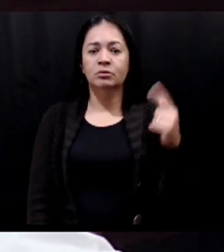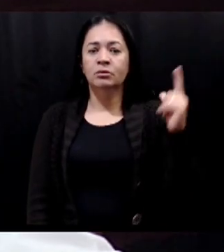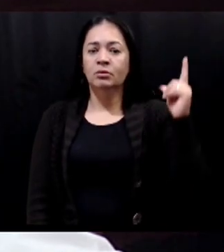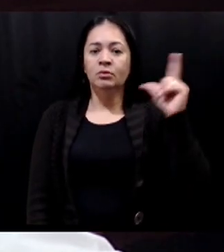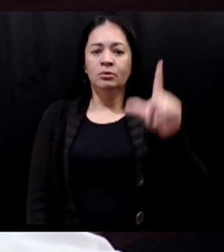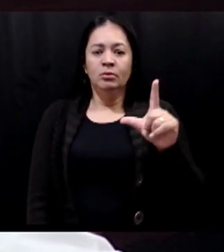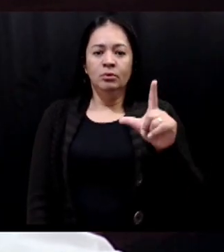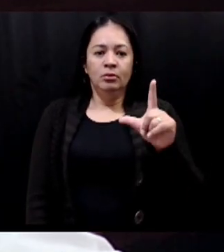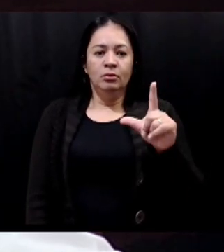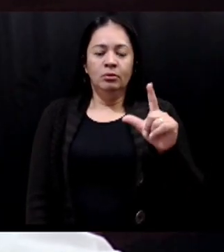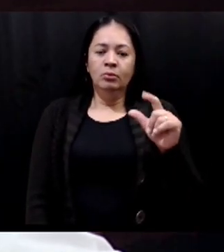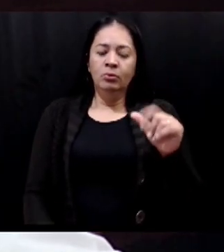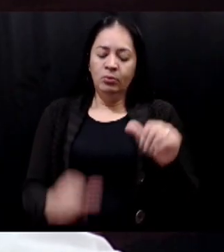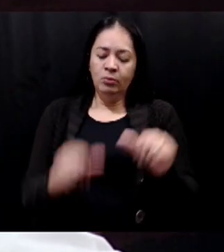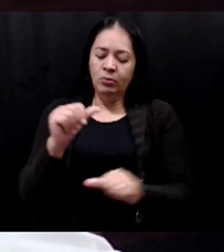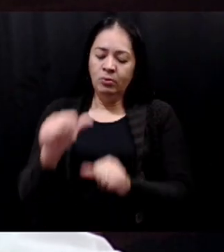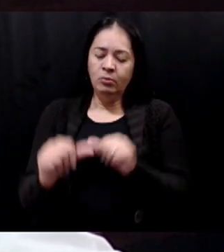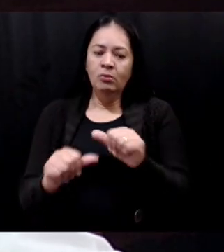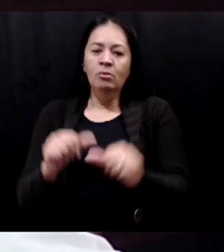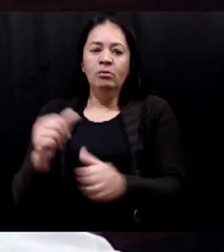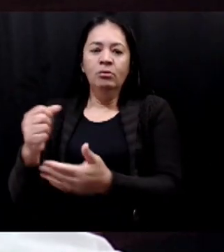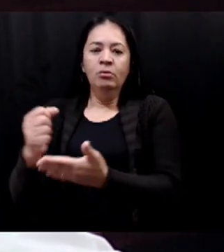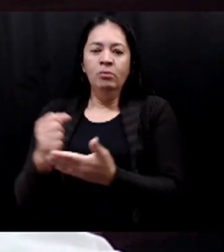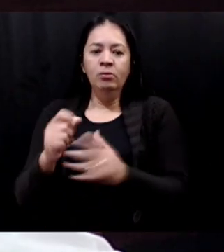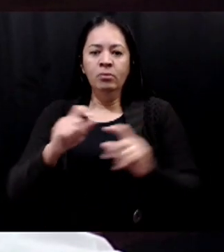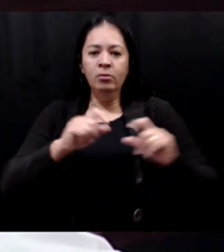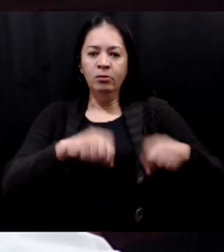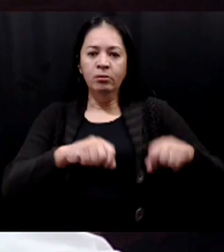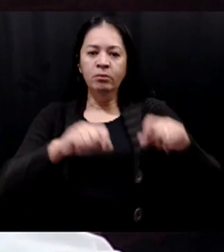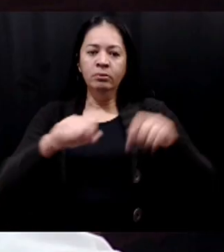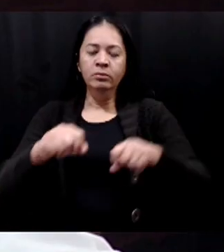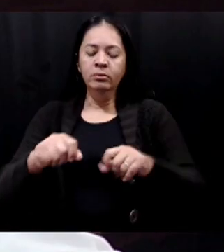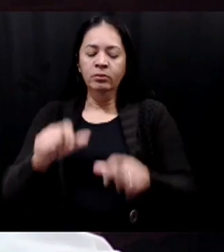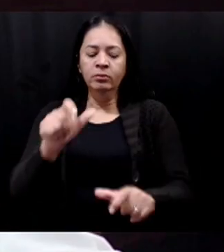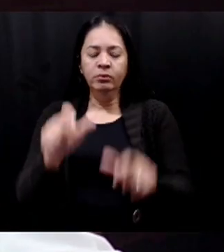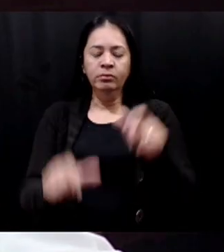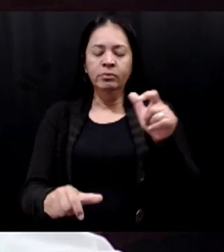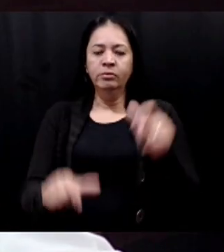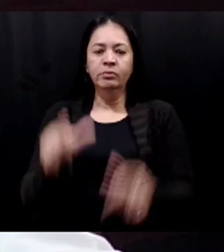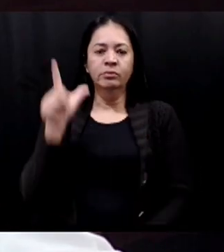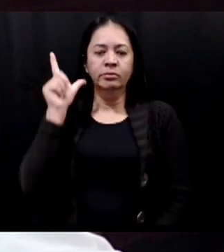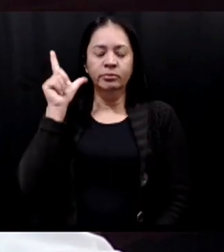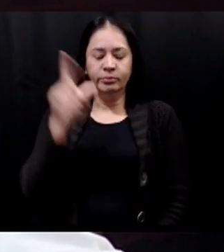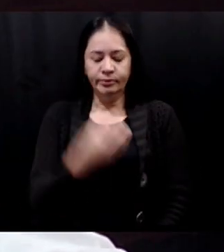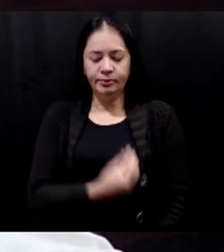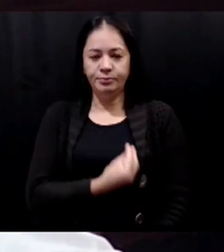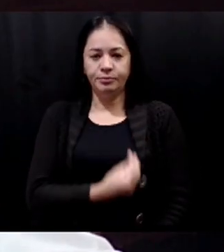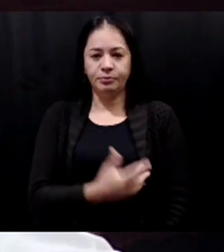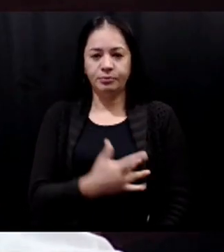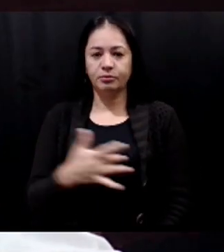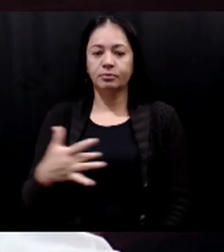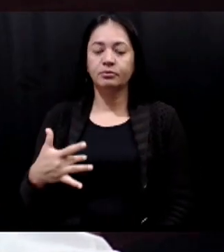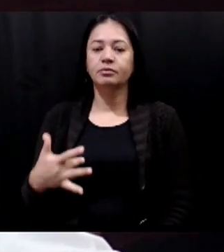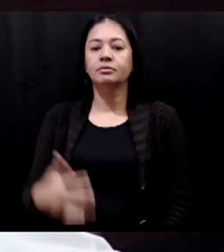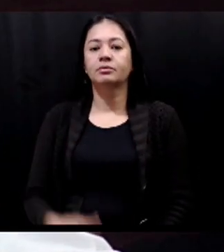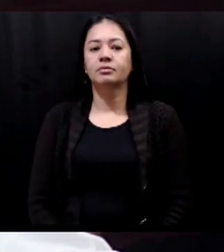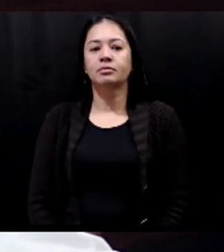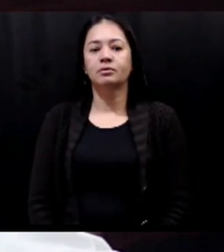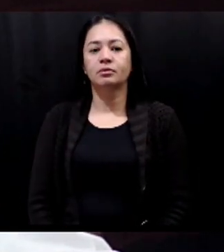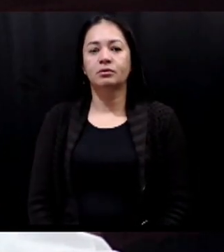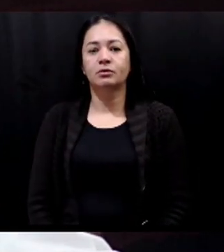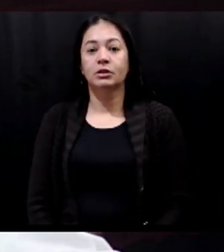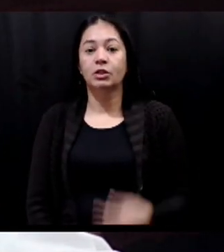e trazer possibilidades para que as pessoas possam viver uma vida saudável e que o nosso bate-papo